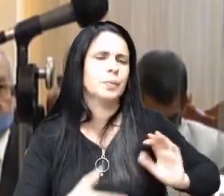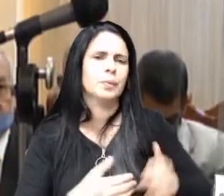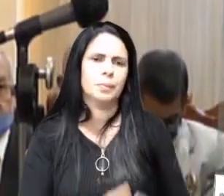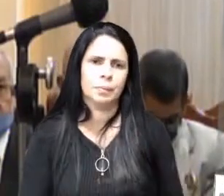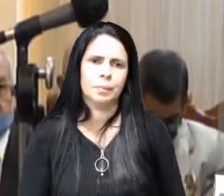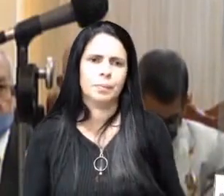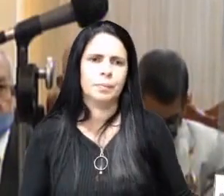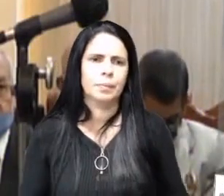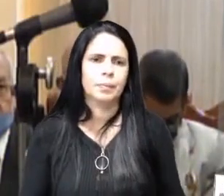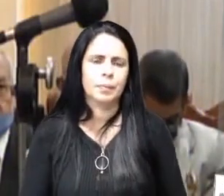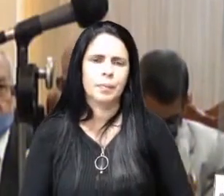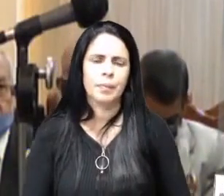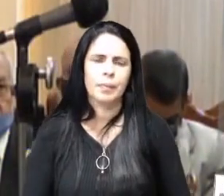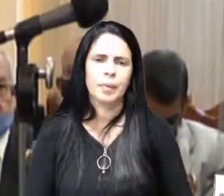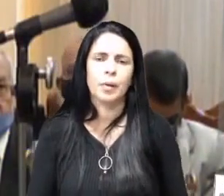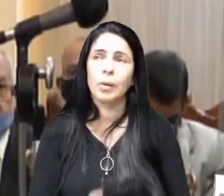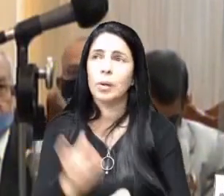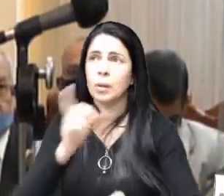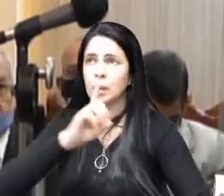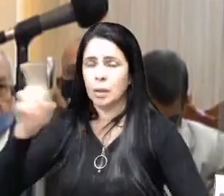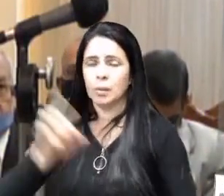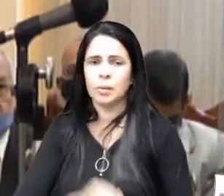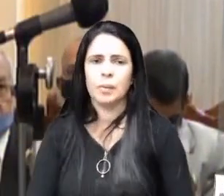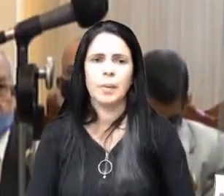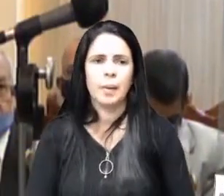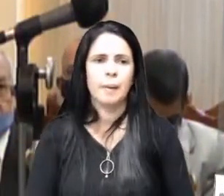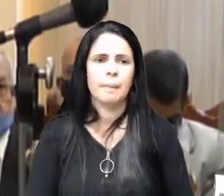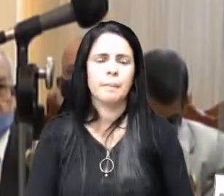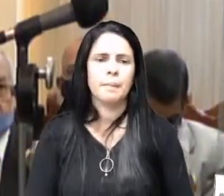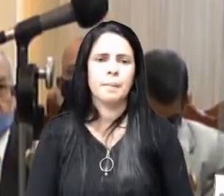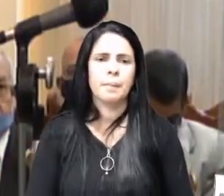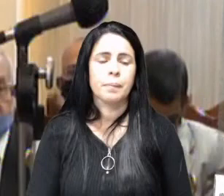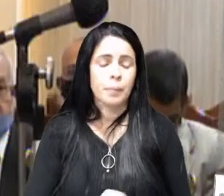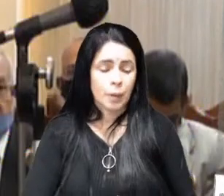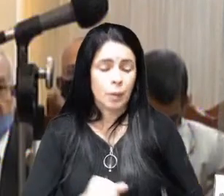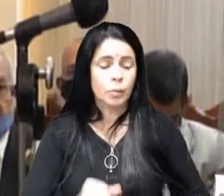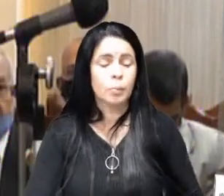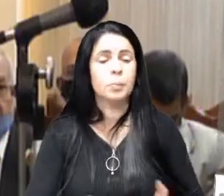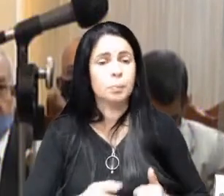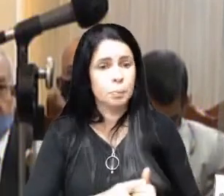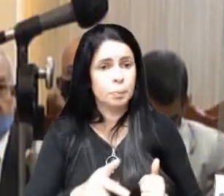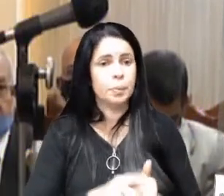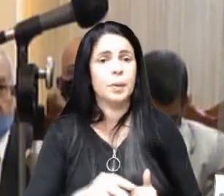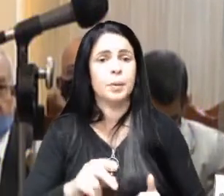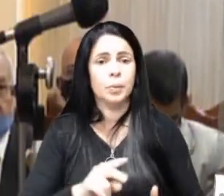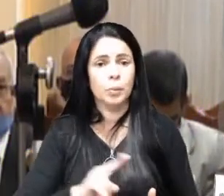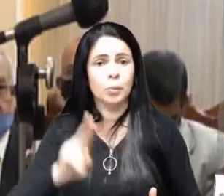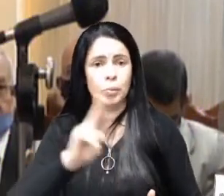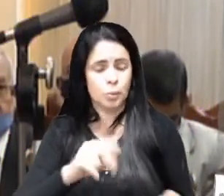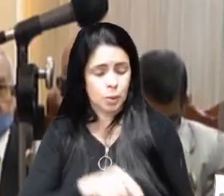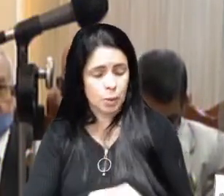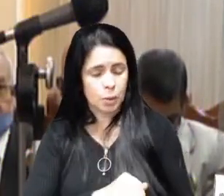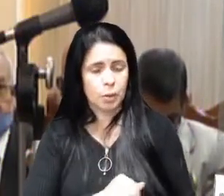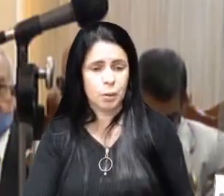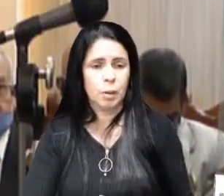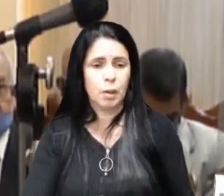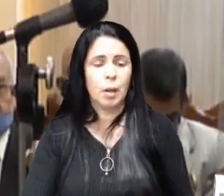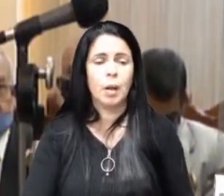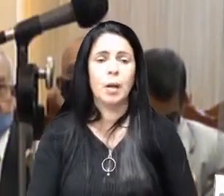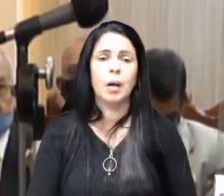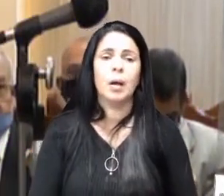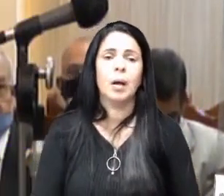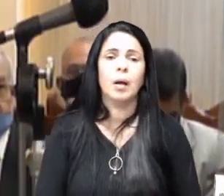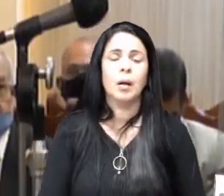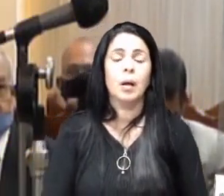O vocábulo grego aqui que Pedro usa é ectênes. Quando ele diz amai com um ardente amor.